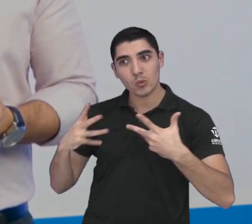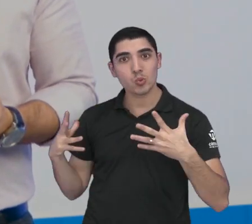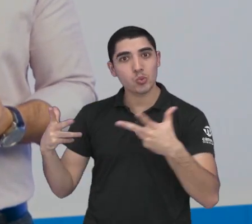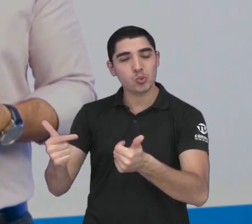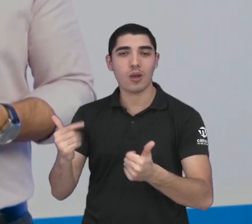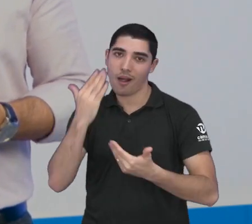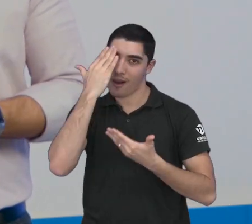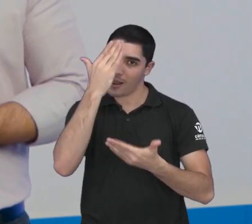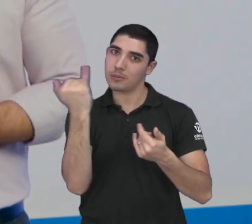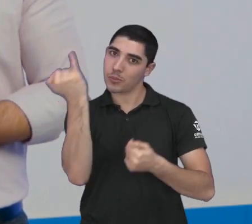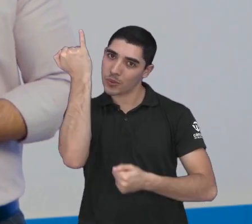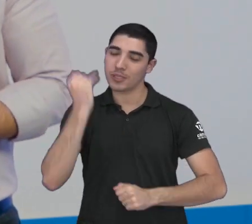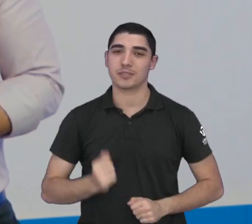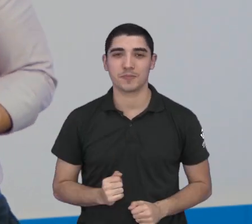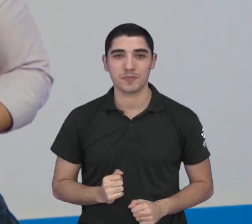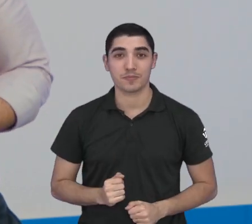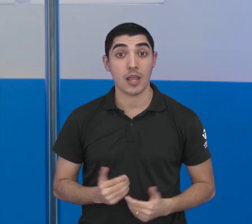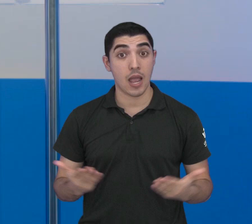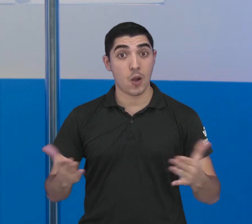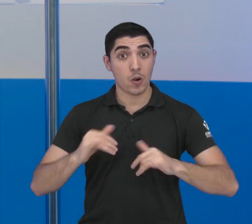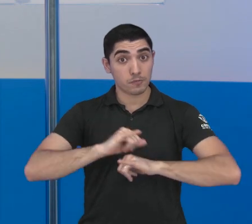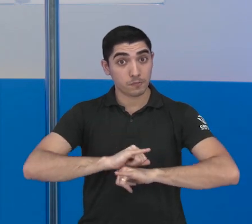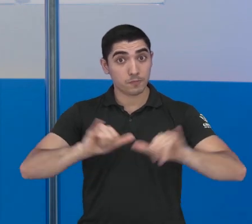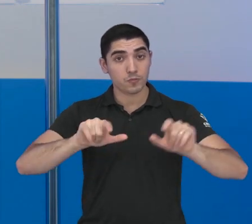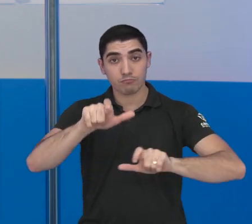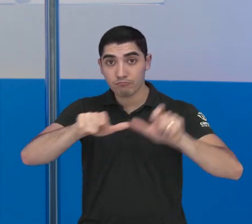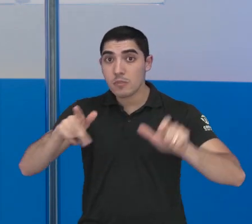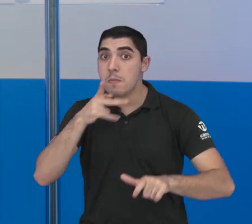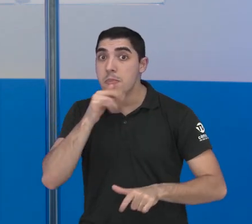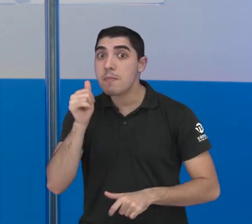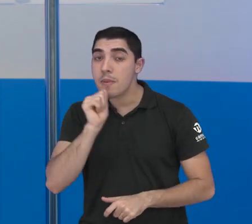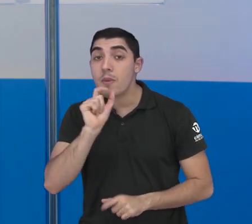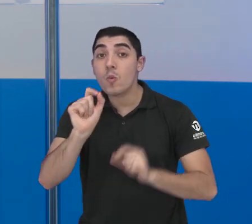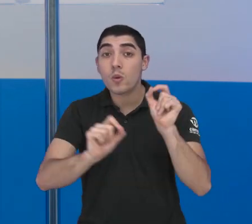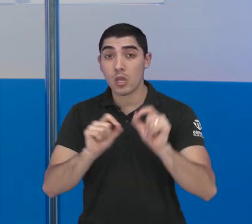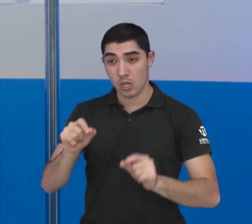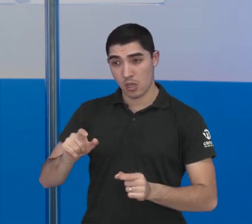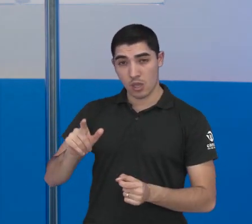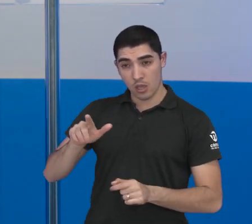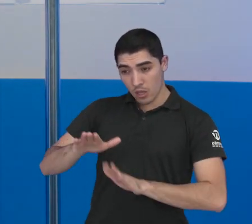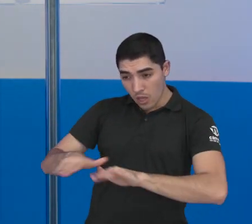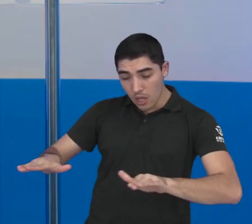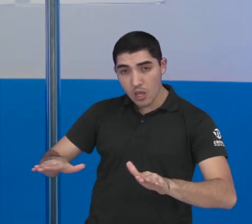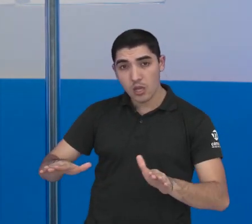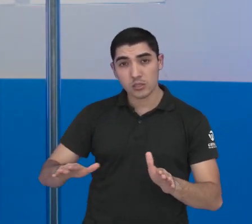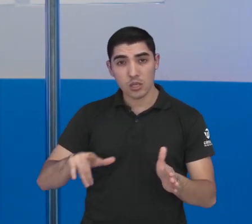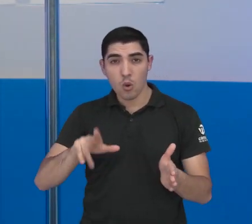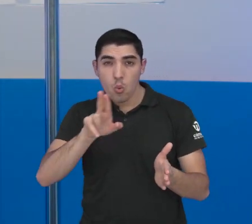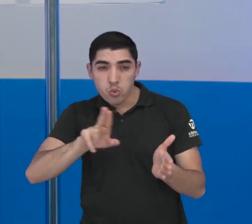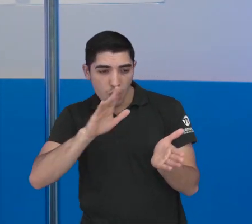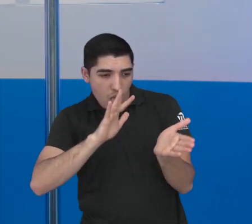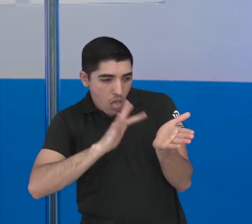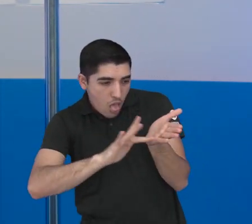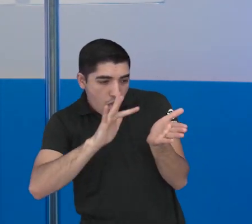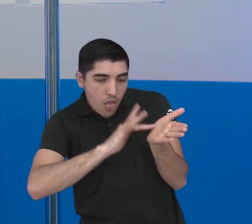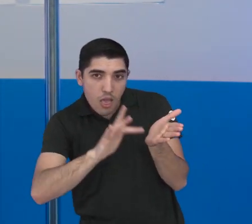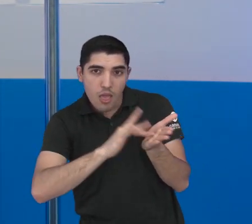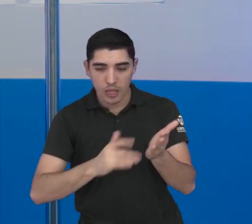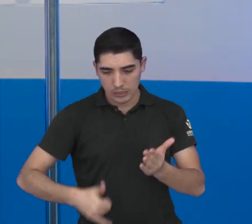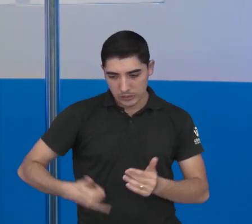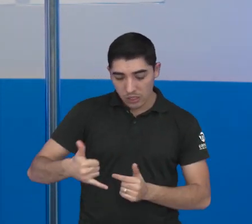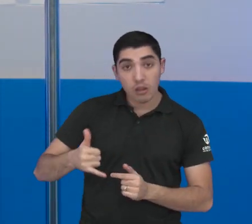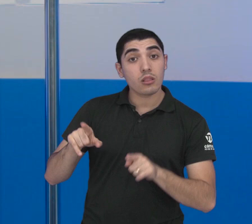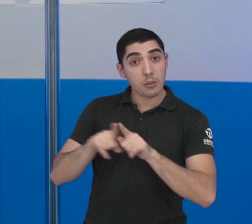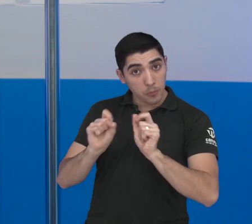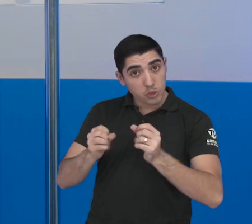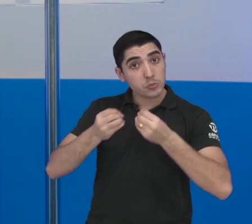saúde público também agradece, viu? Pessoal, agora a gente faz um alerta para os pais. O uso excessivo de telas por crianças